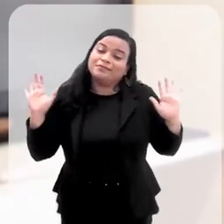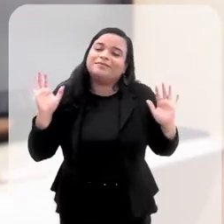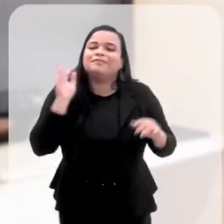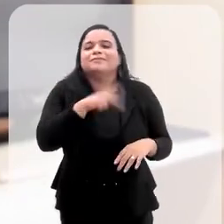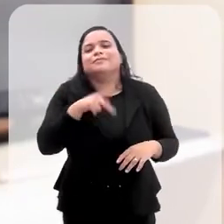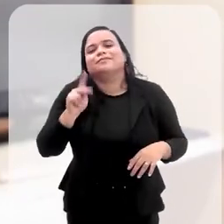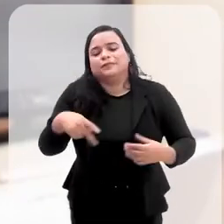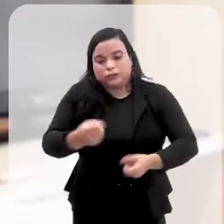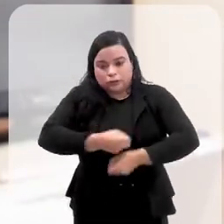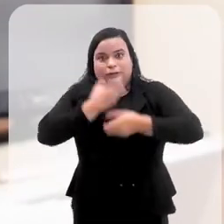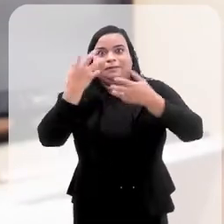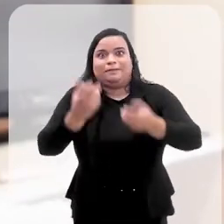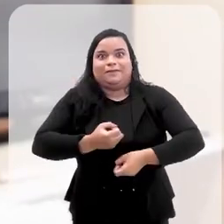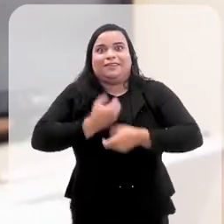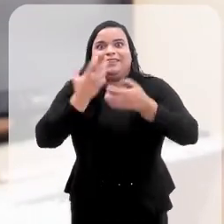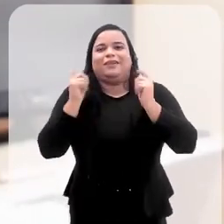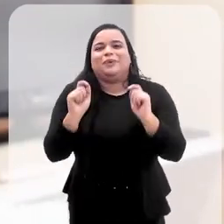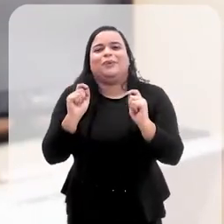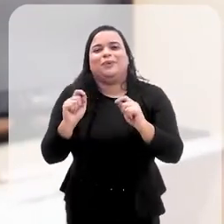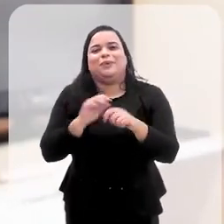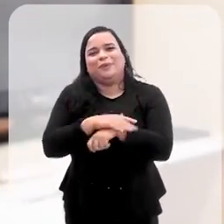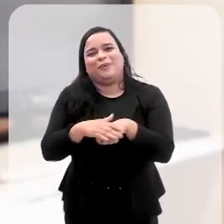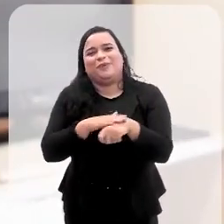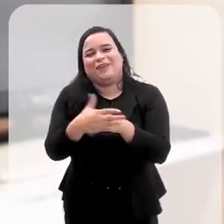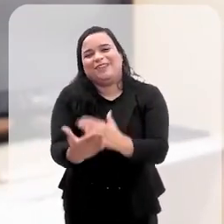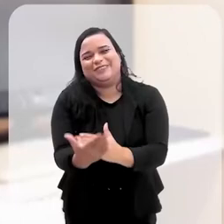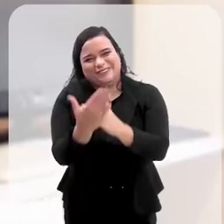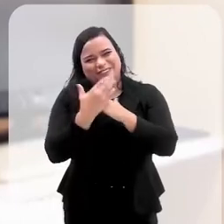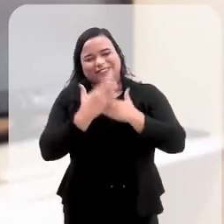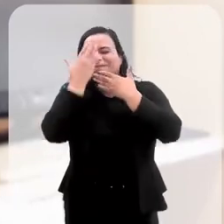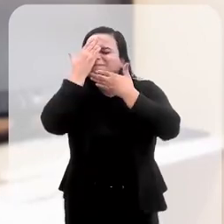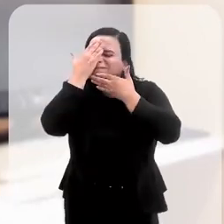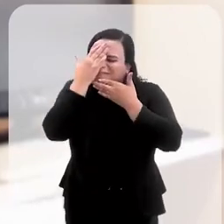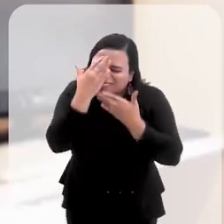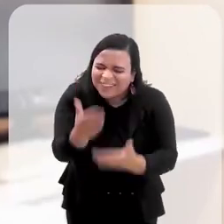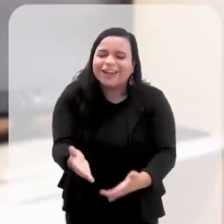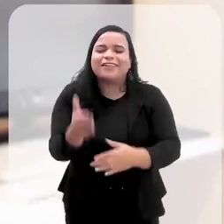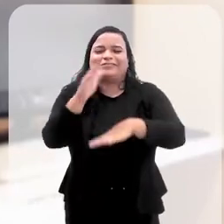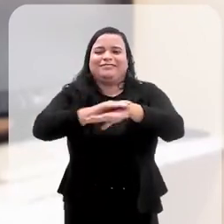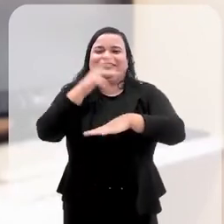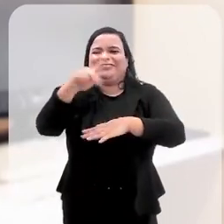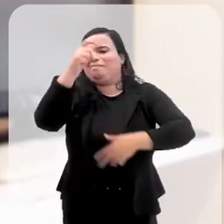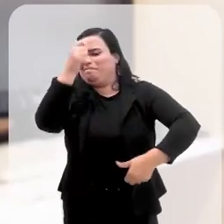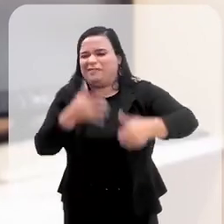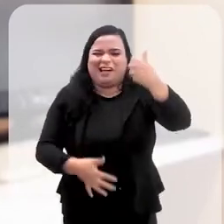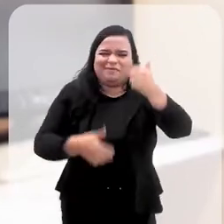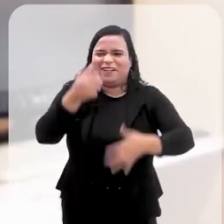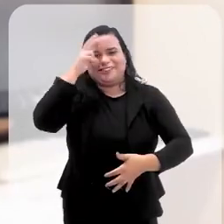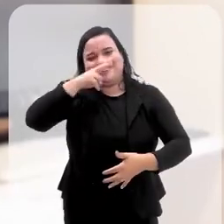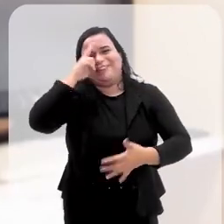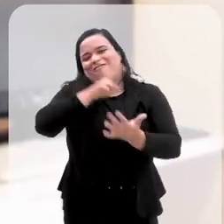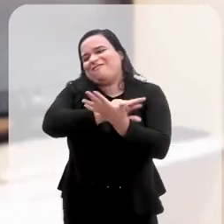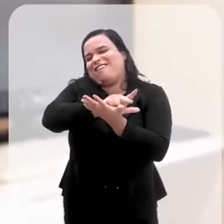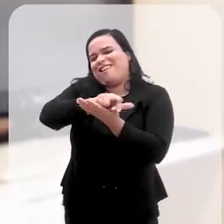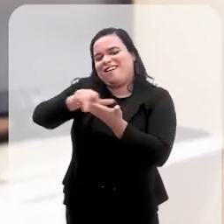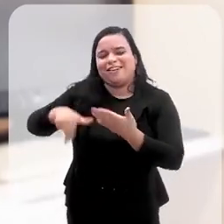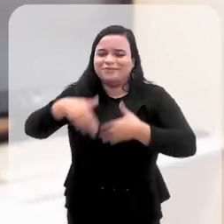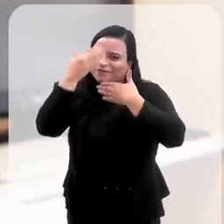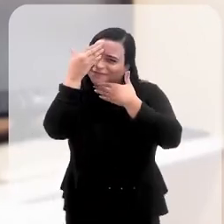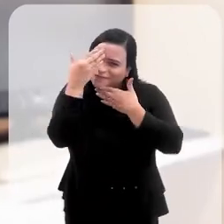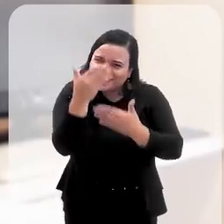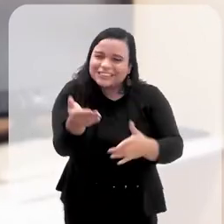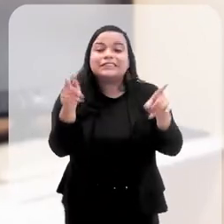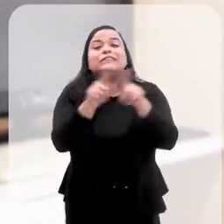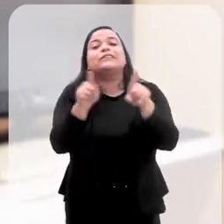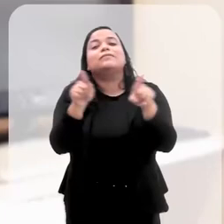certeza. Professora, uma inspiração à nossa conversa. Muitíssimo obrigada por todas as histórias